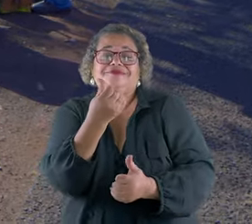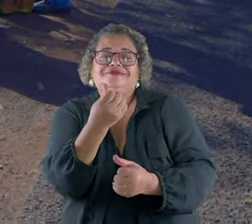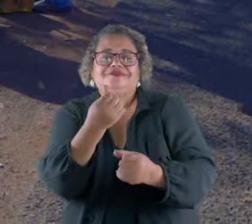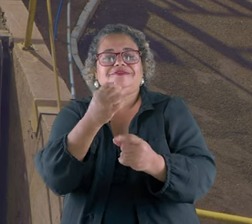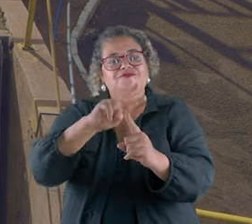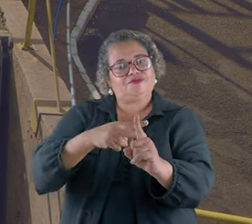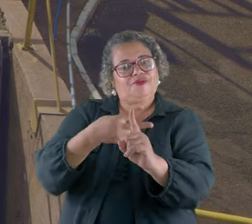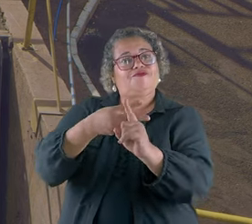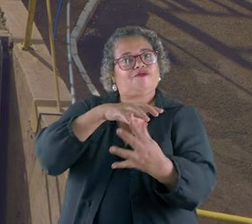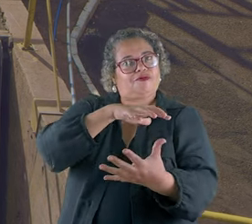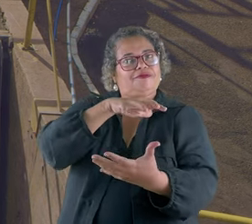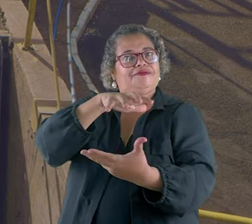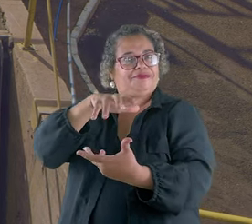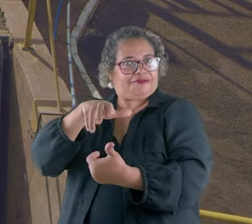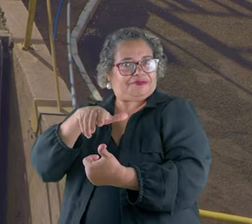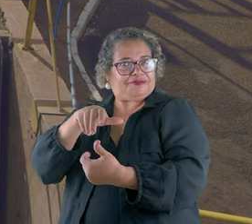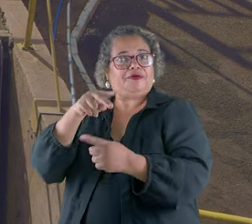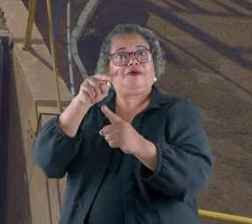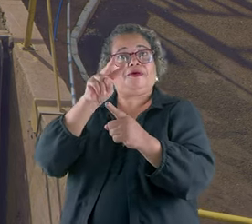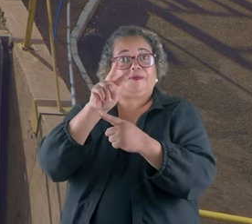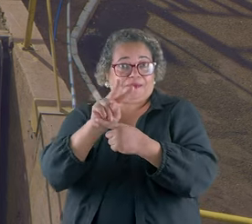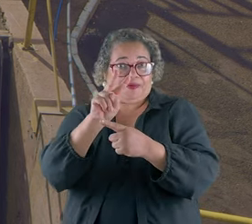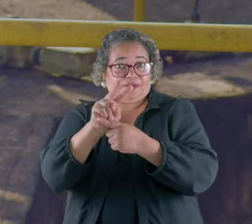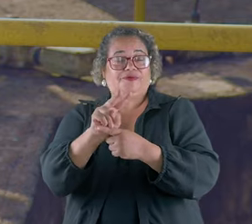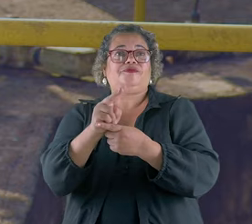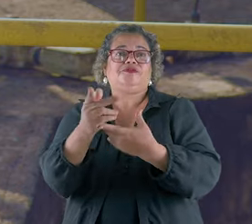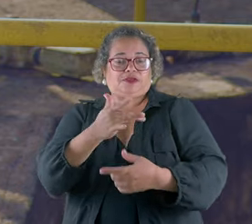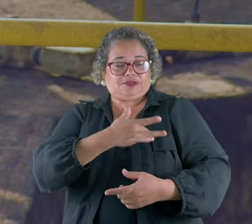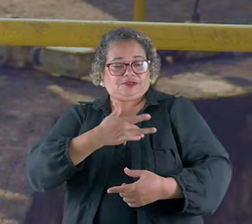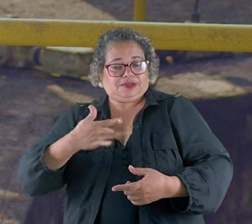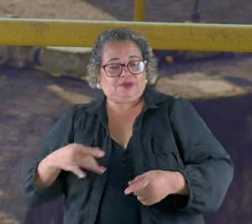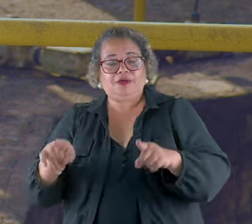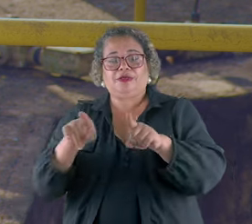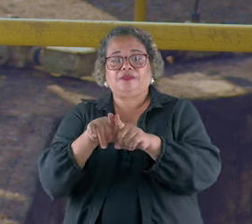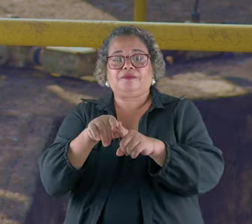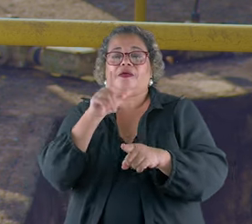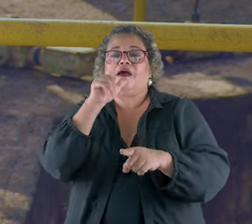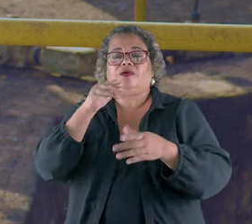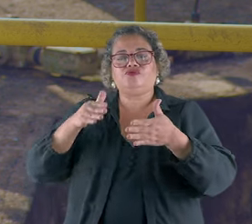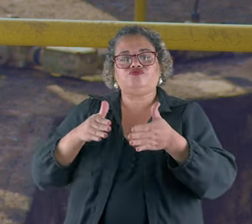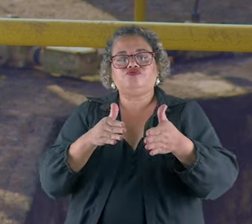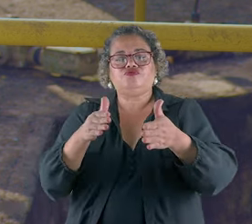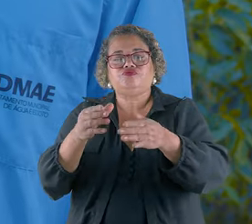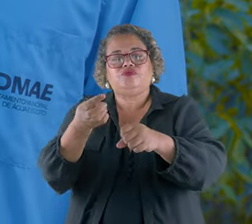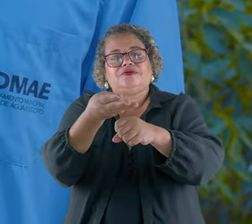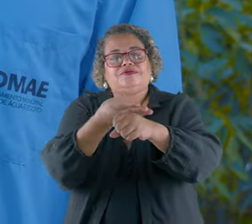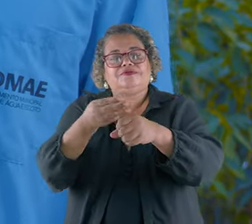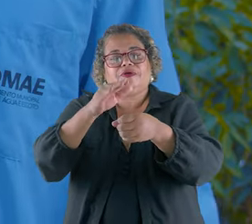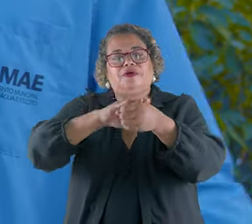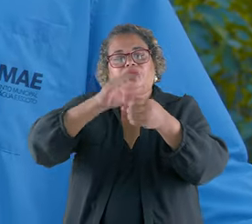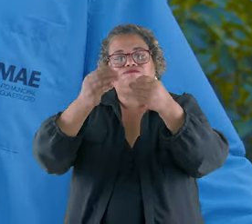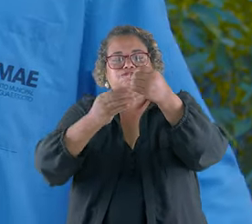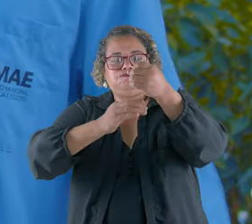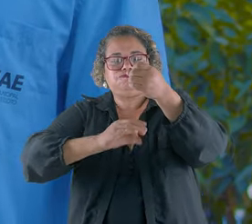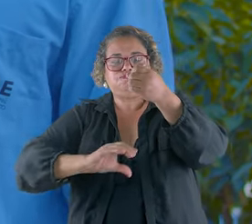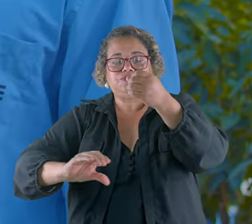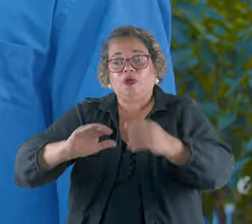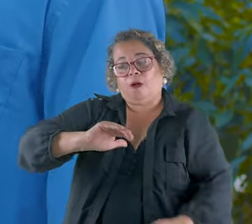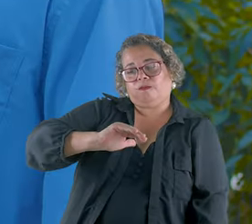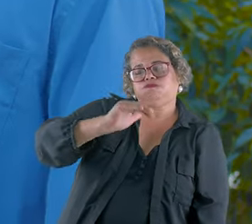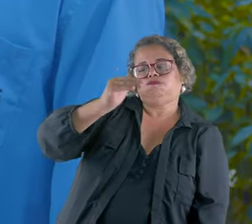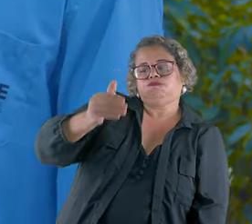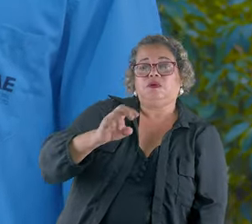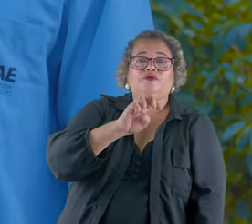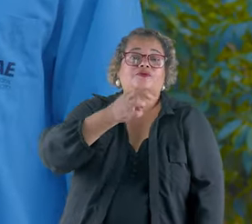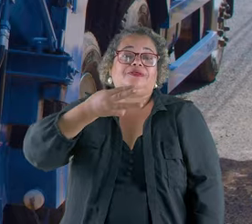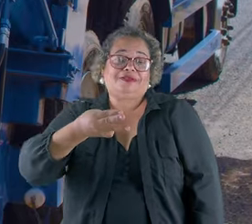Terra. Para cuidar da sua saúde e dos nossos rios, tratamos diariamente uma quantidade de esgoto que daria para encher 53